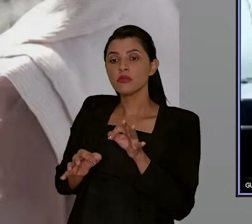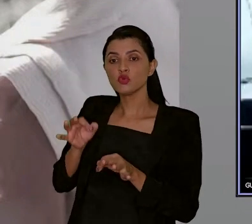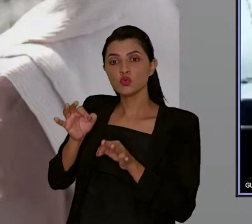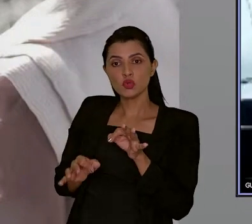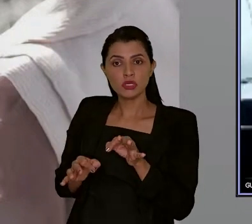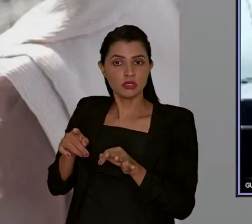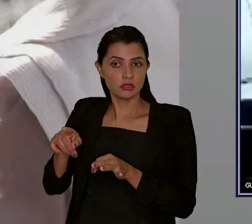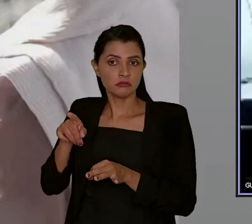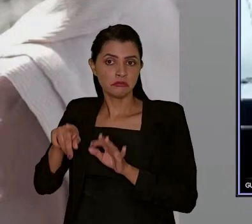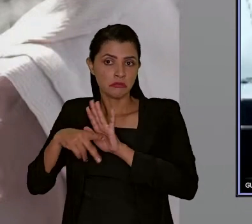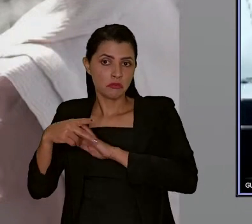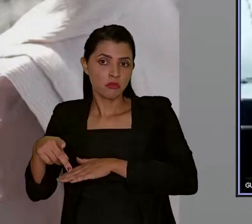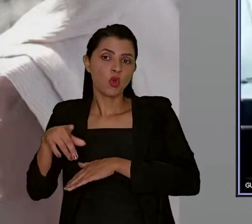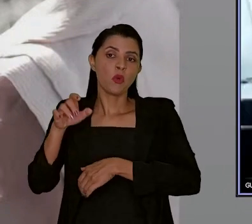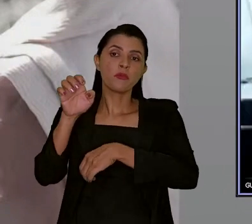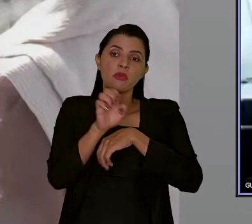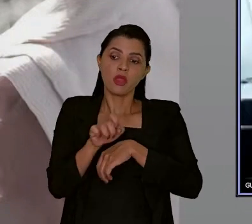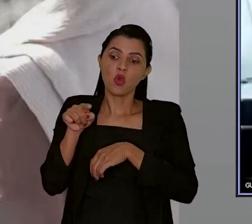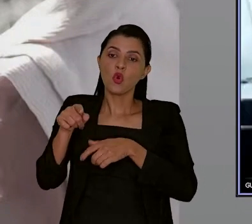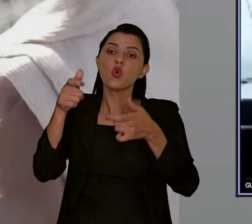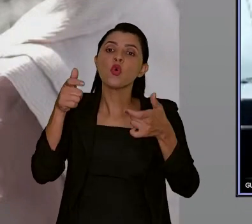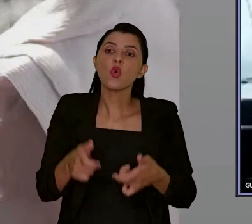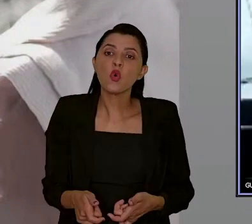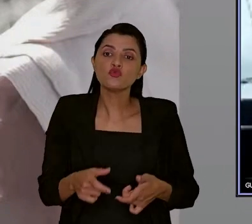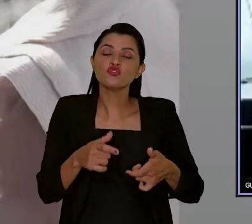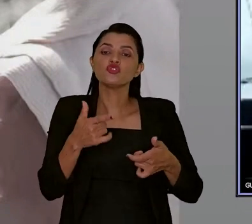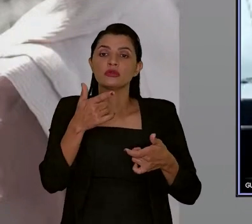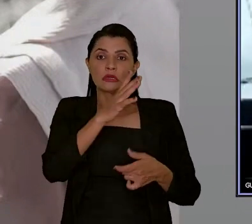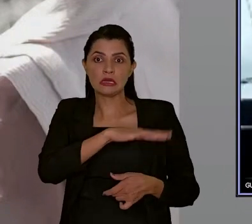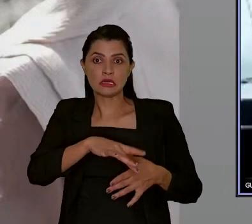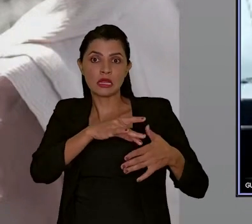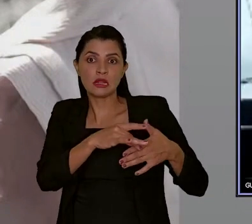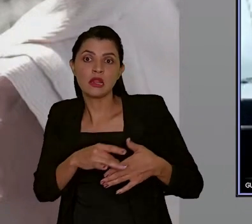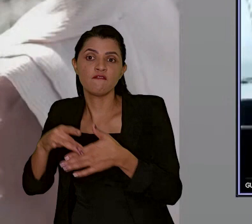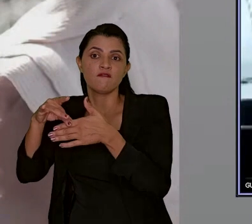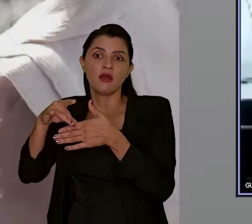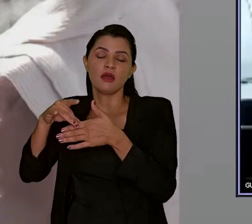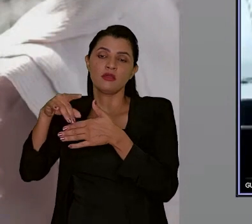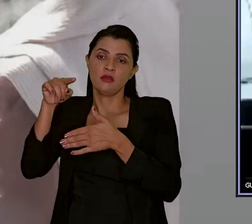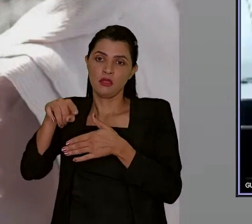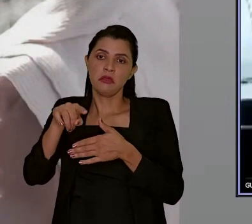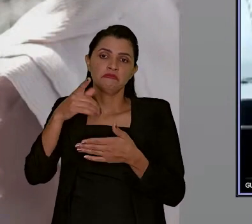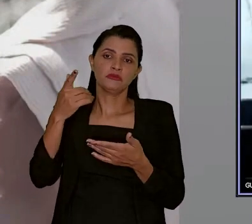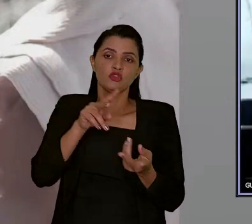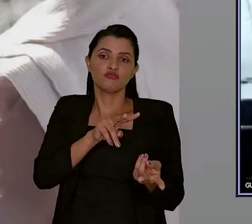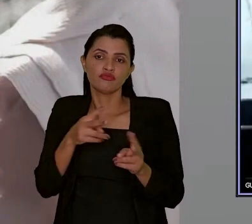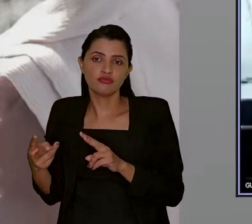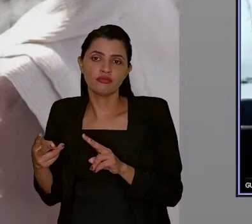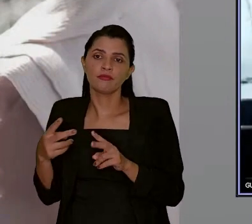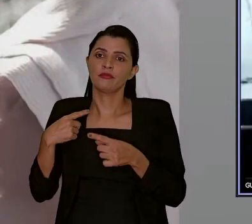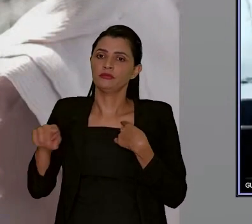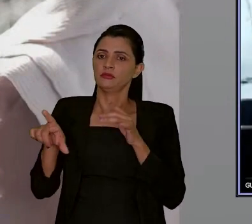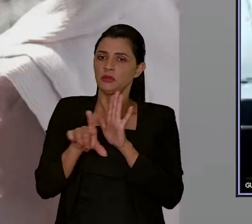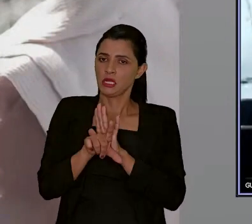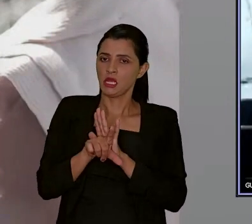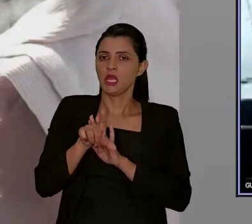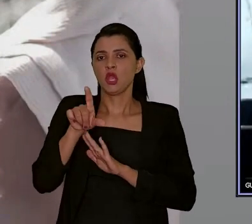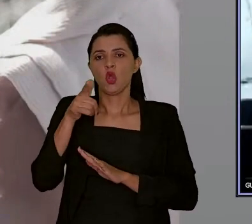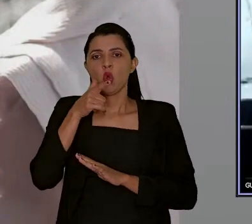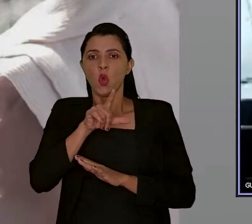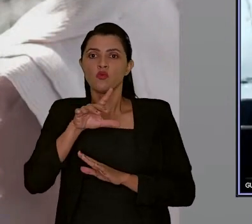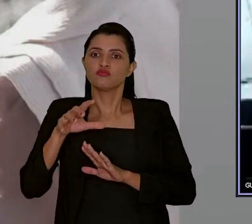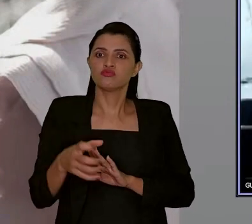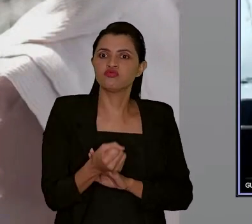para onde a criança foi levada, seja por transferência ilícita, seja por retenção indevida, que